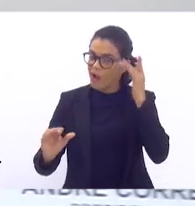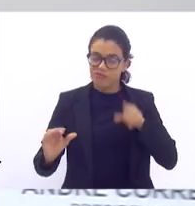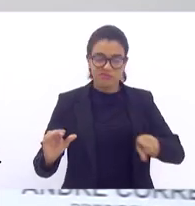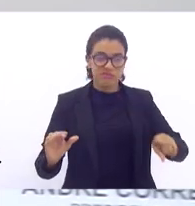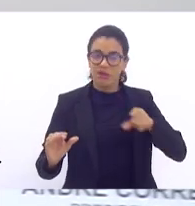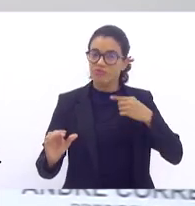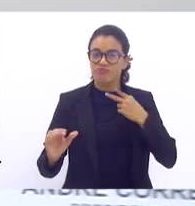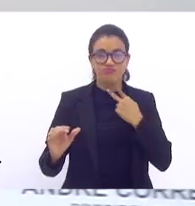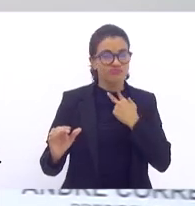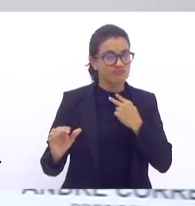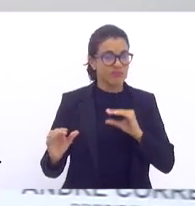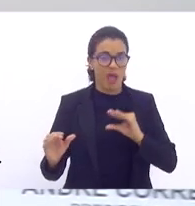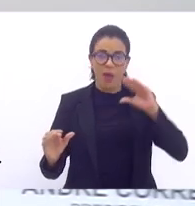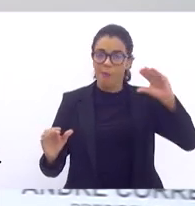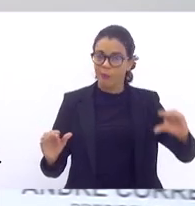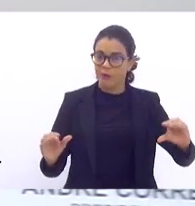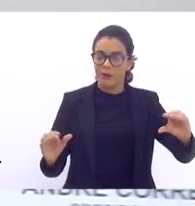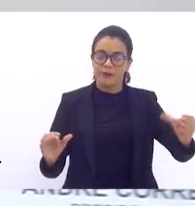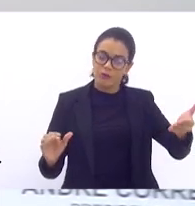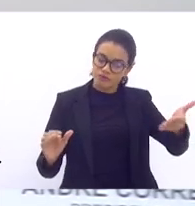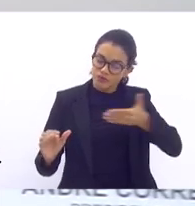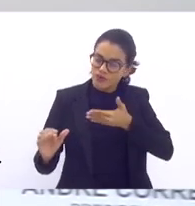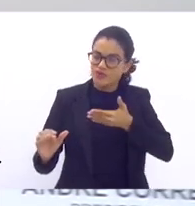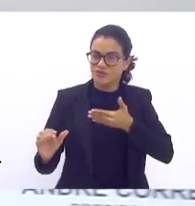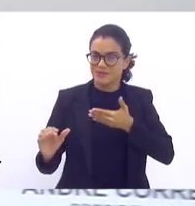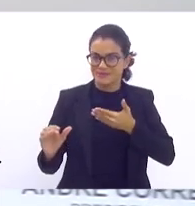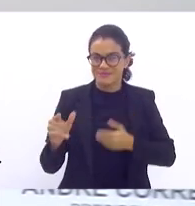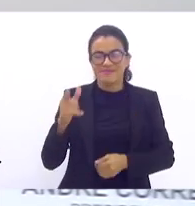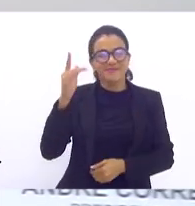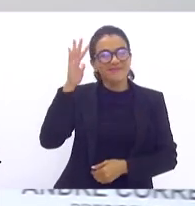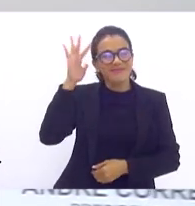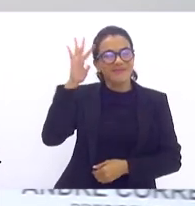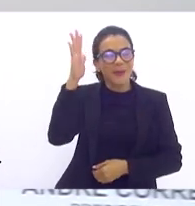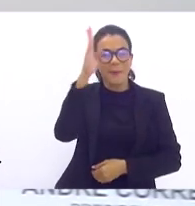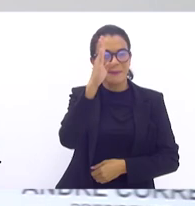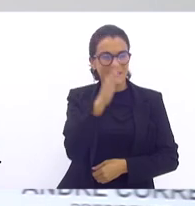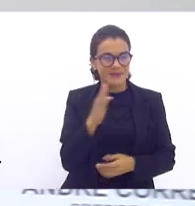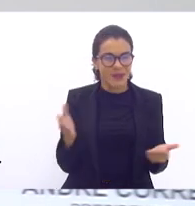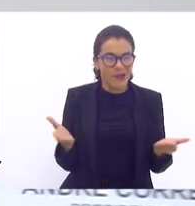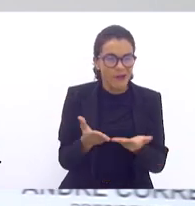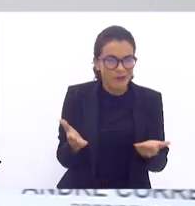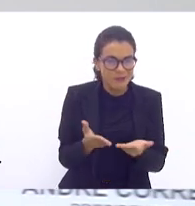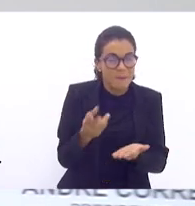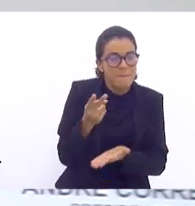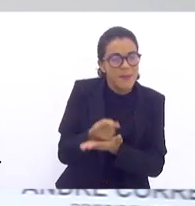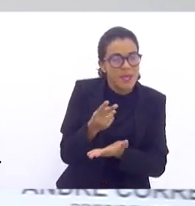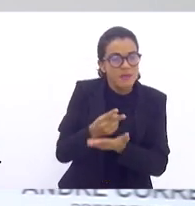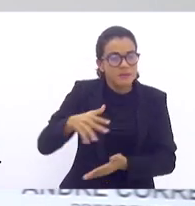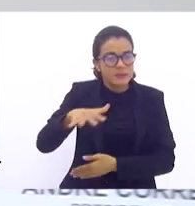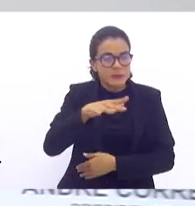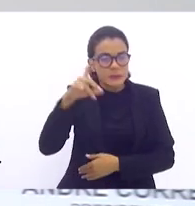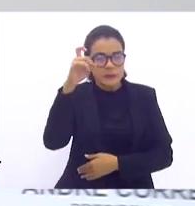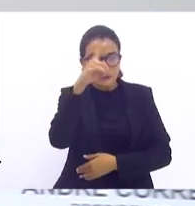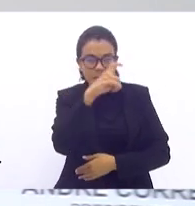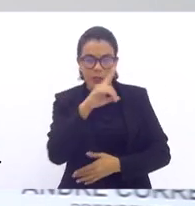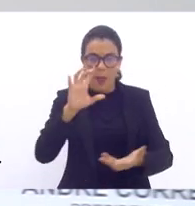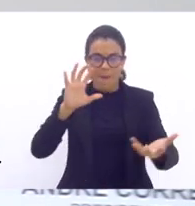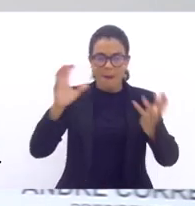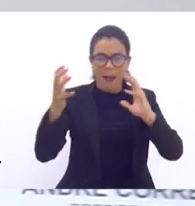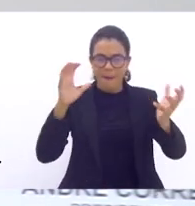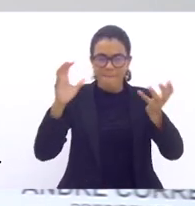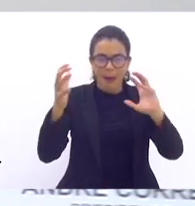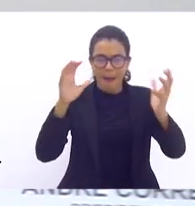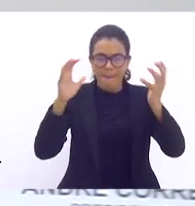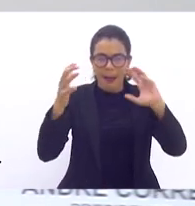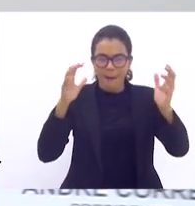não compensa mais colocar dinheiro dentro do Brasil de hoje apesar de toda essa crise climática que o mundo